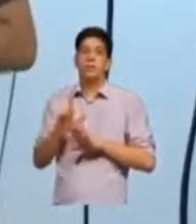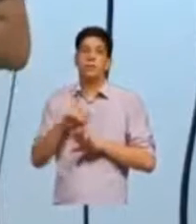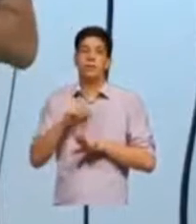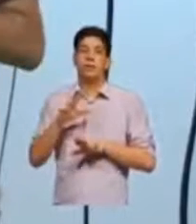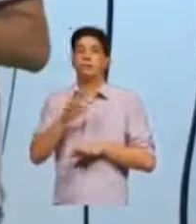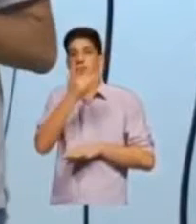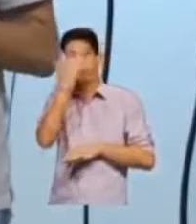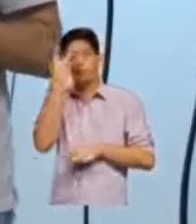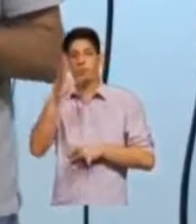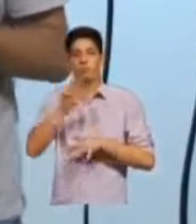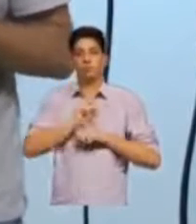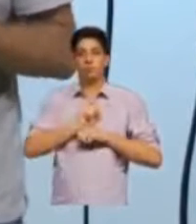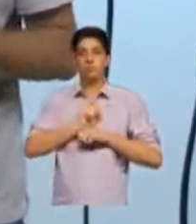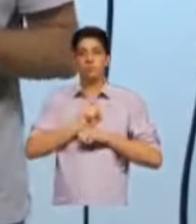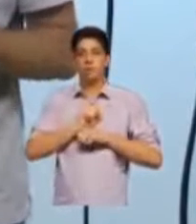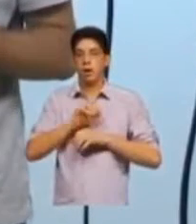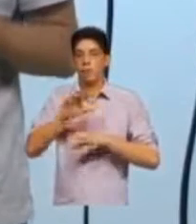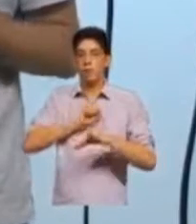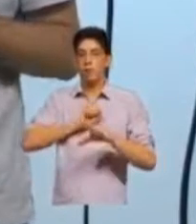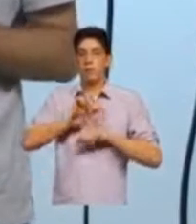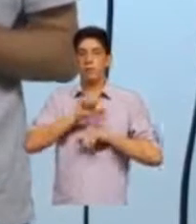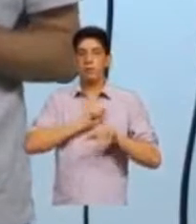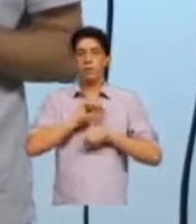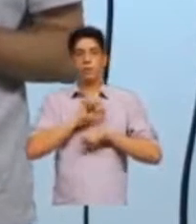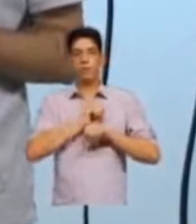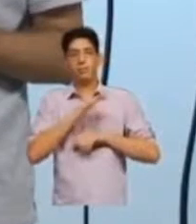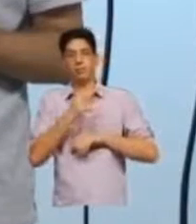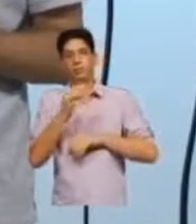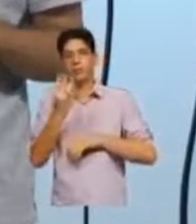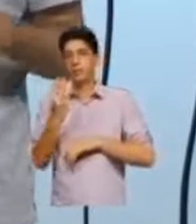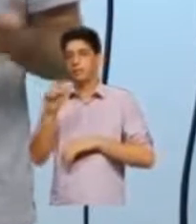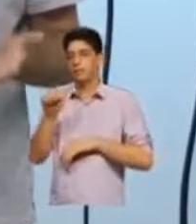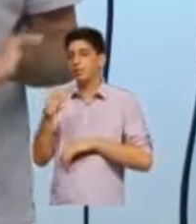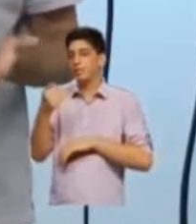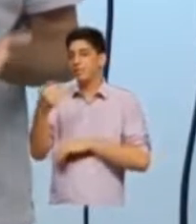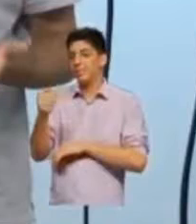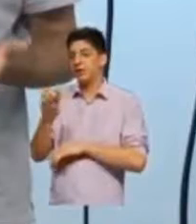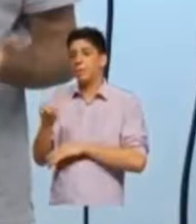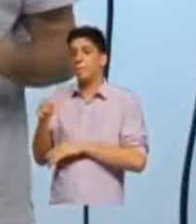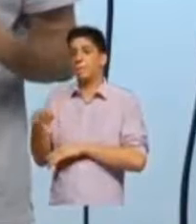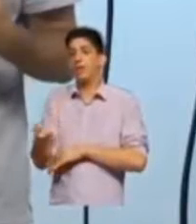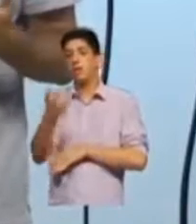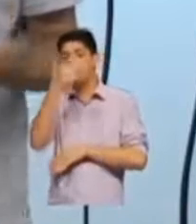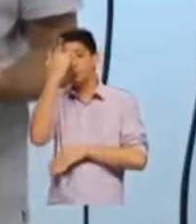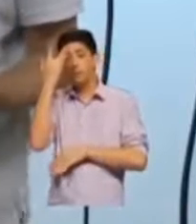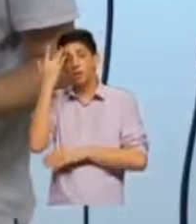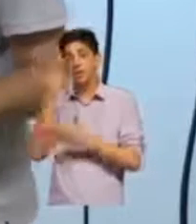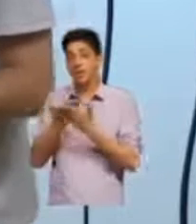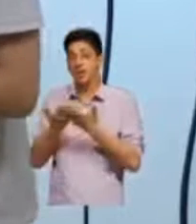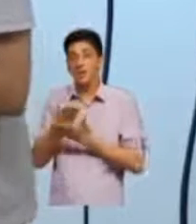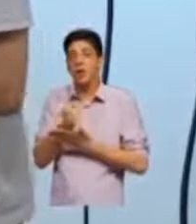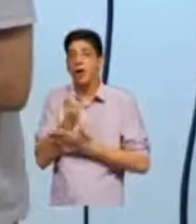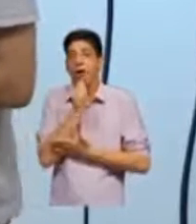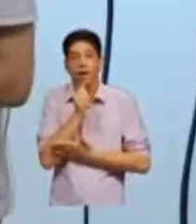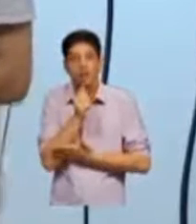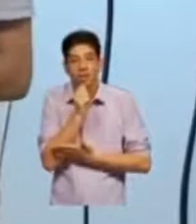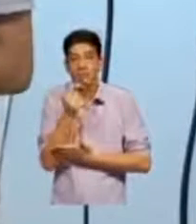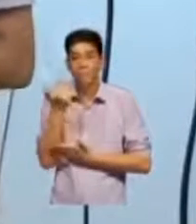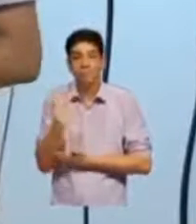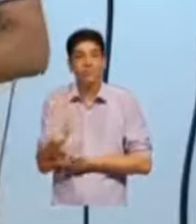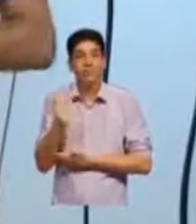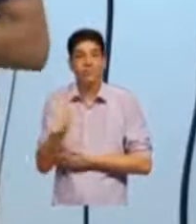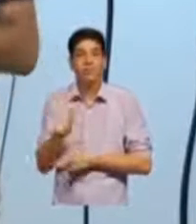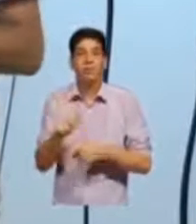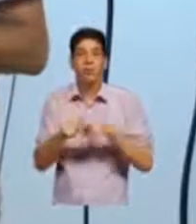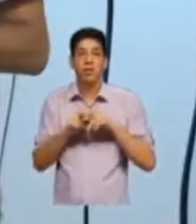de 3,7 milhões de pessoas no mundo e nós não temos nenhum tratamento e nenhuma vacina devido à mutação